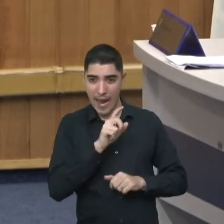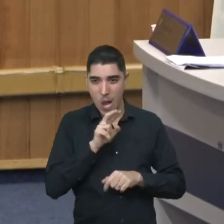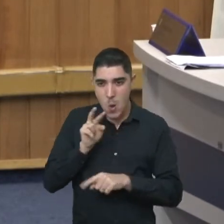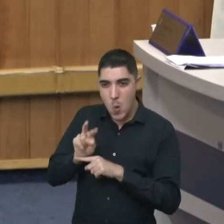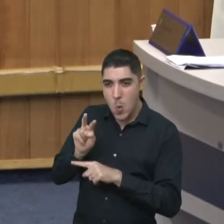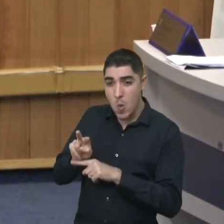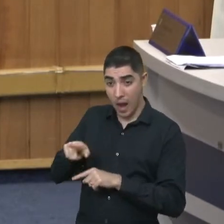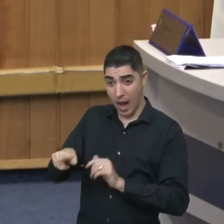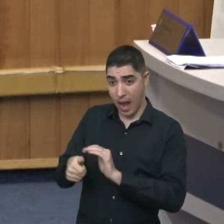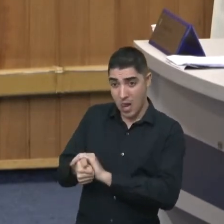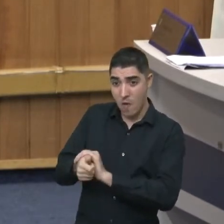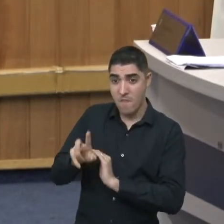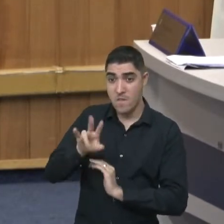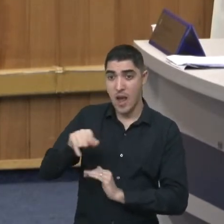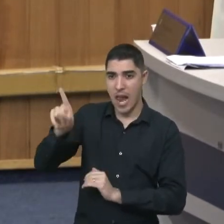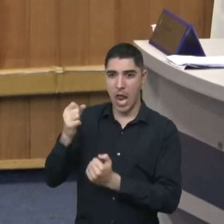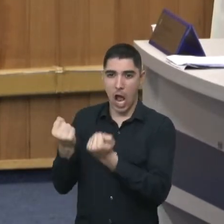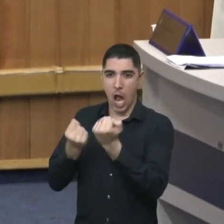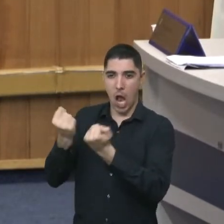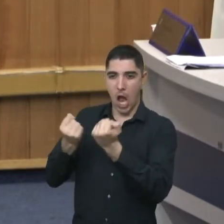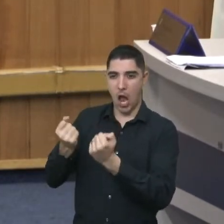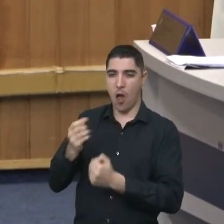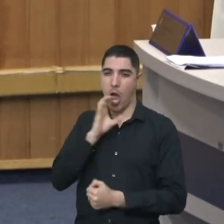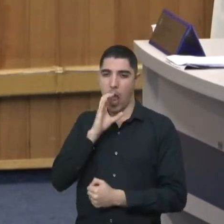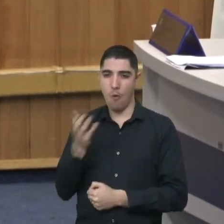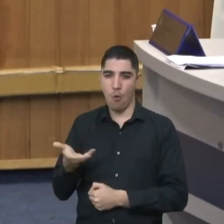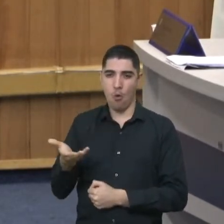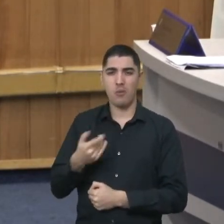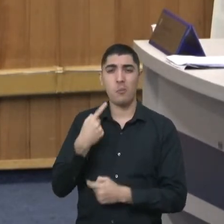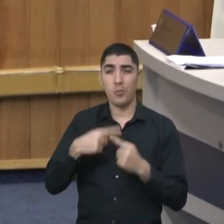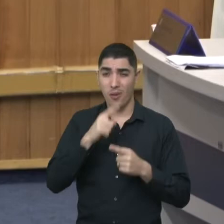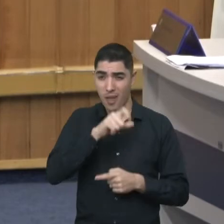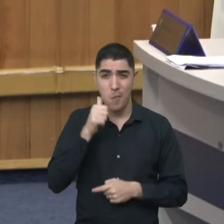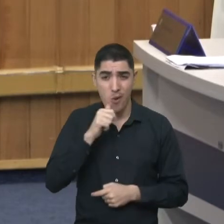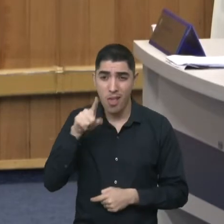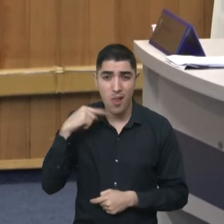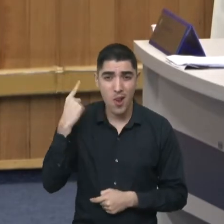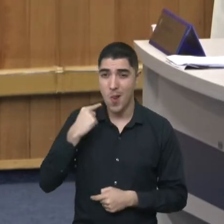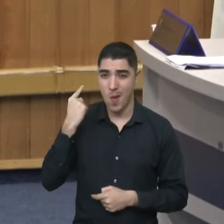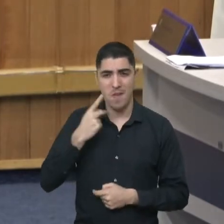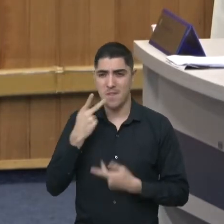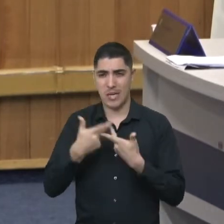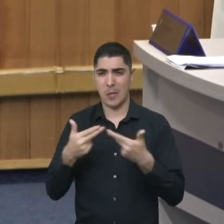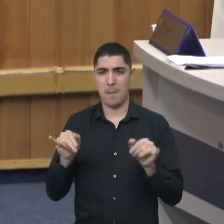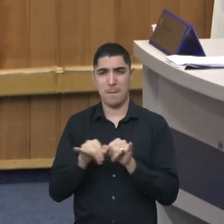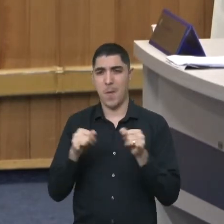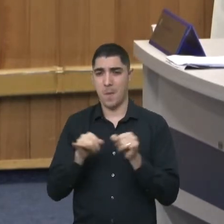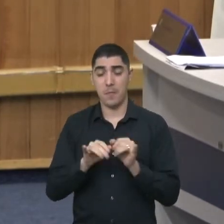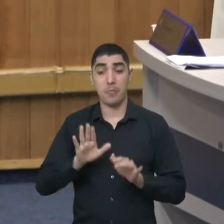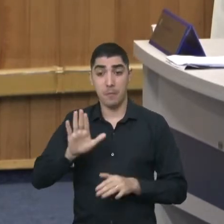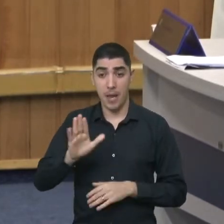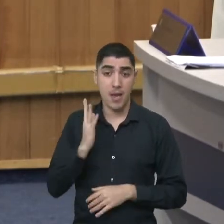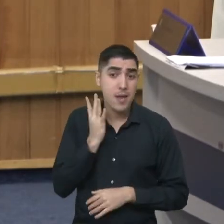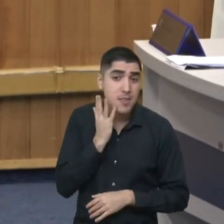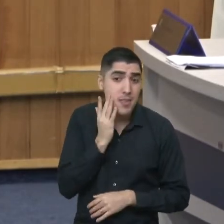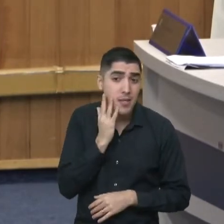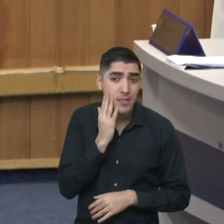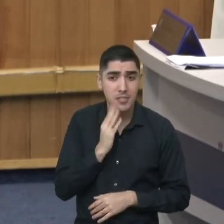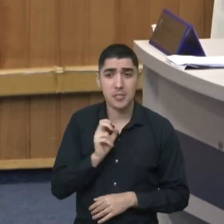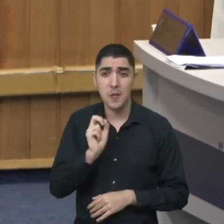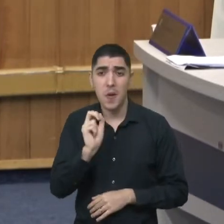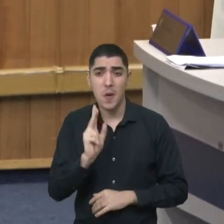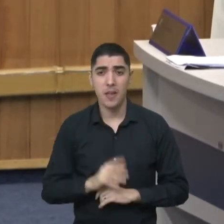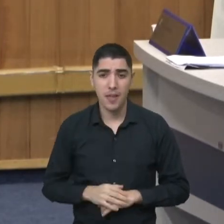Tão lunática e falar besteira e fora coisa sem sentido que nem aquela mulher. Mas falando do Tarcísio, ele quer